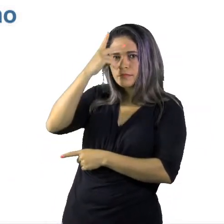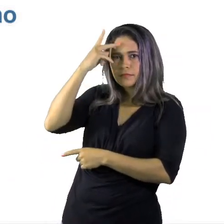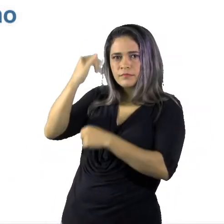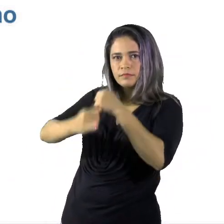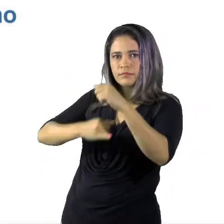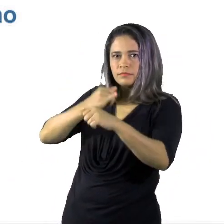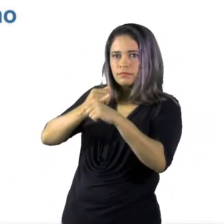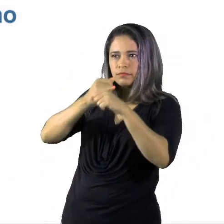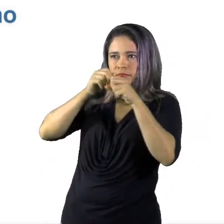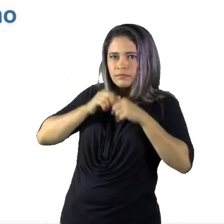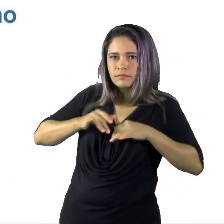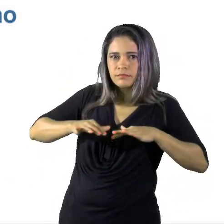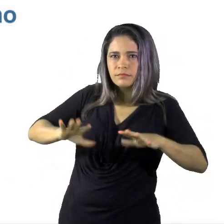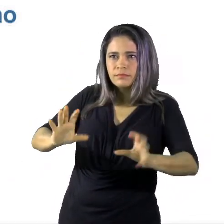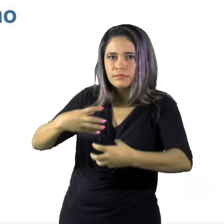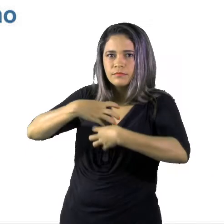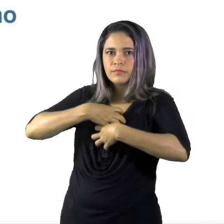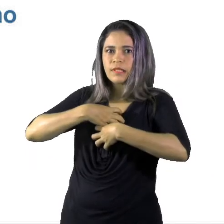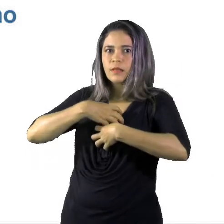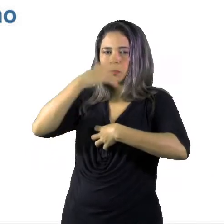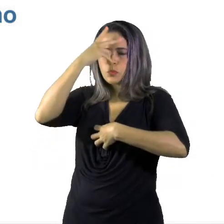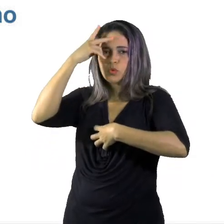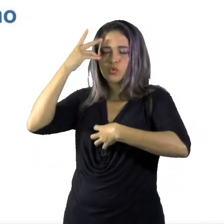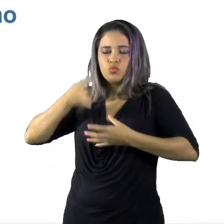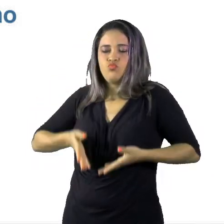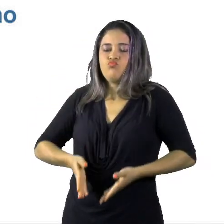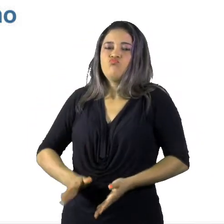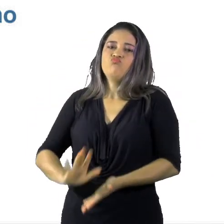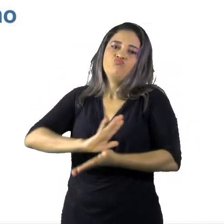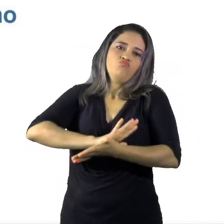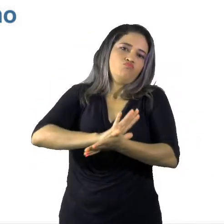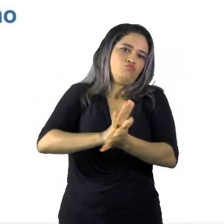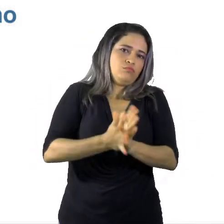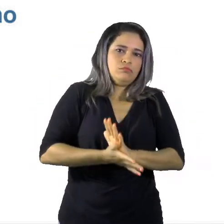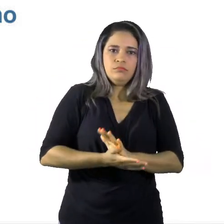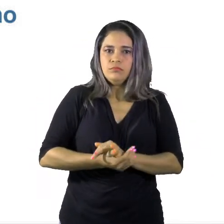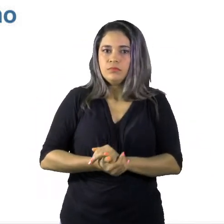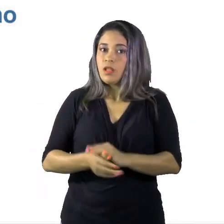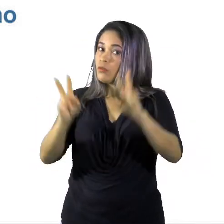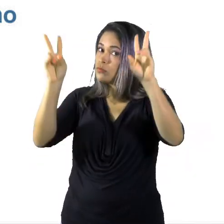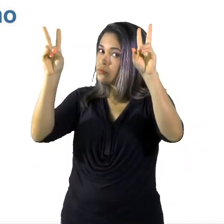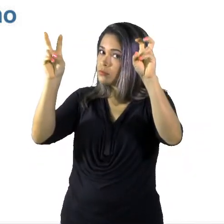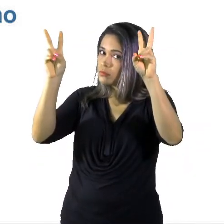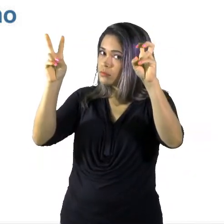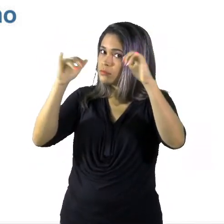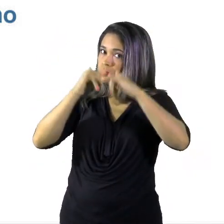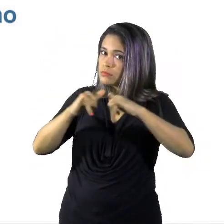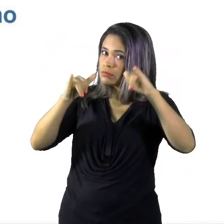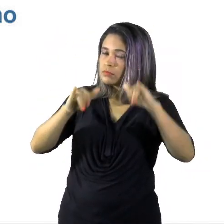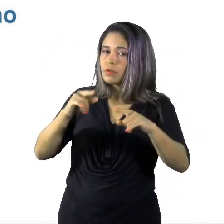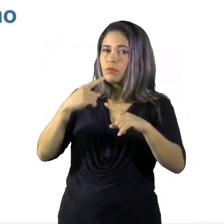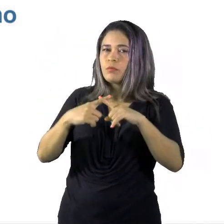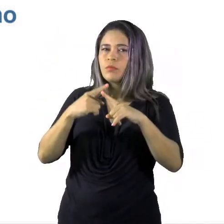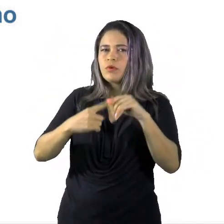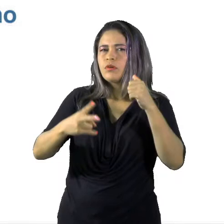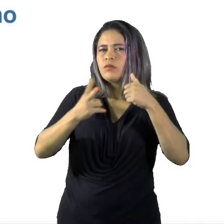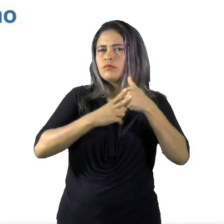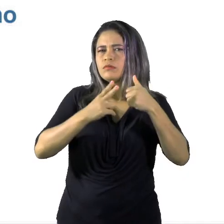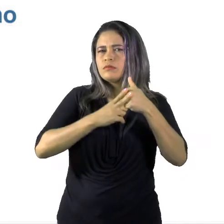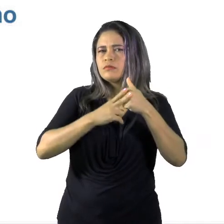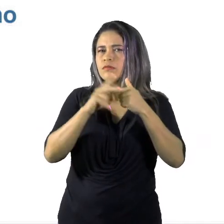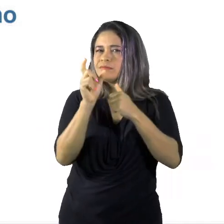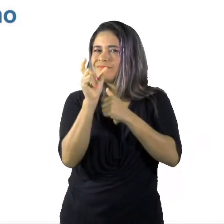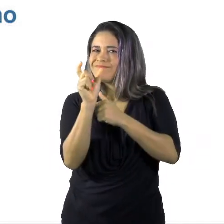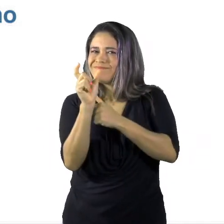reagem, ninguém nasce racista. A manchete, o título da notícia. Por que os verbos destacados se encontram